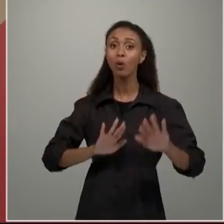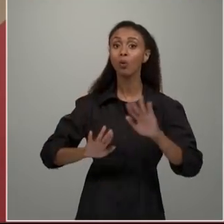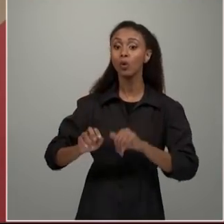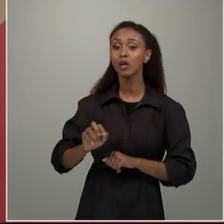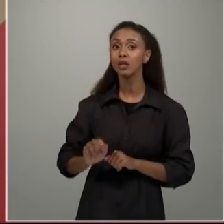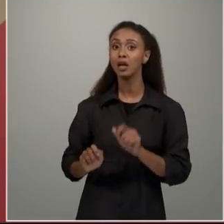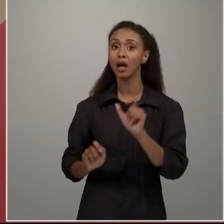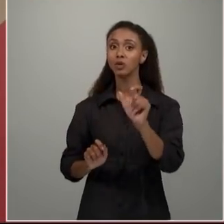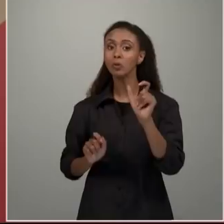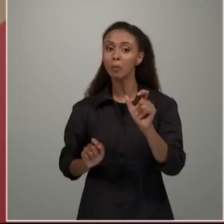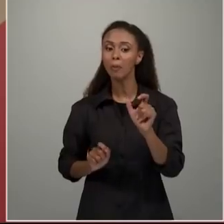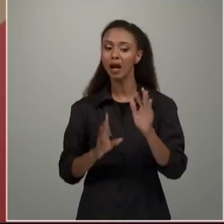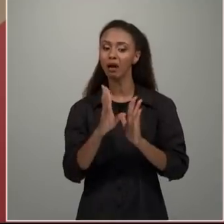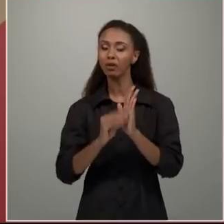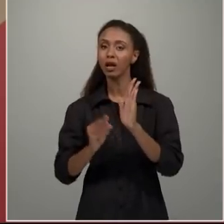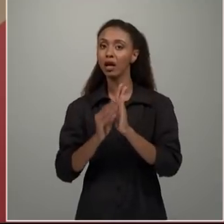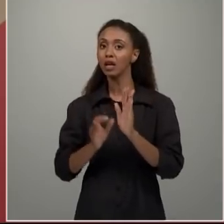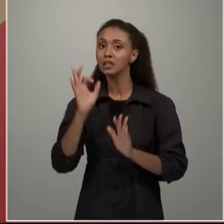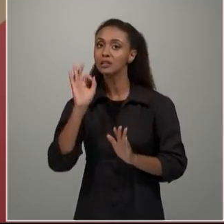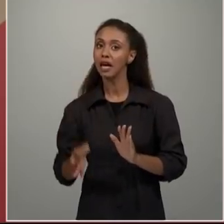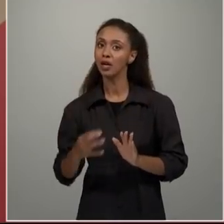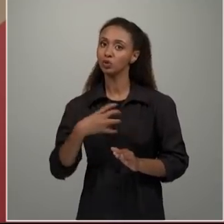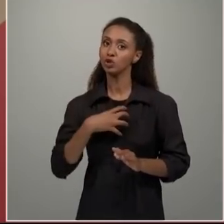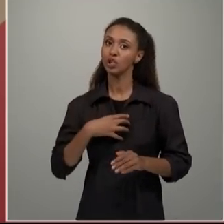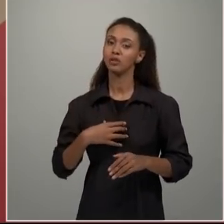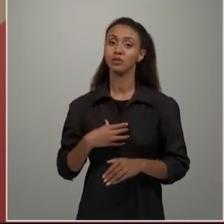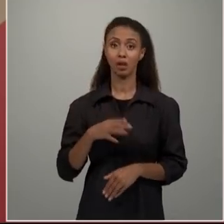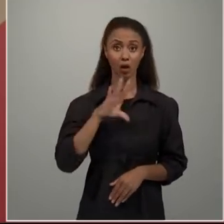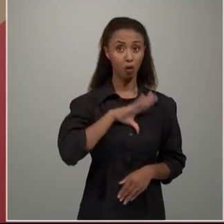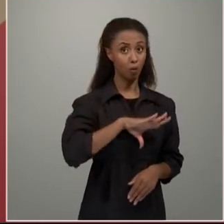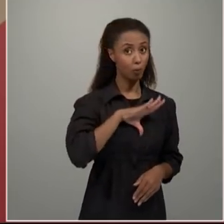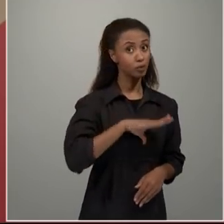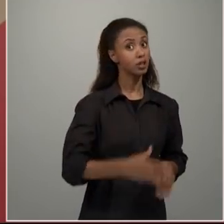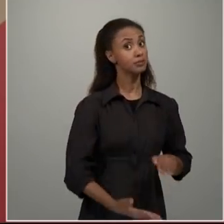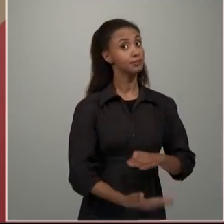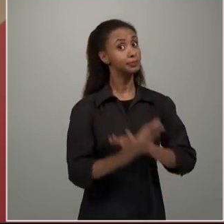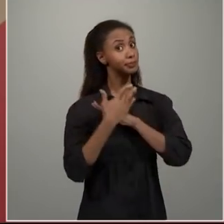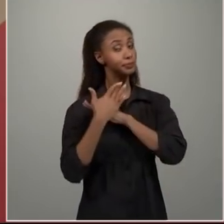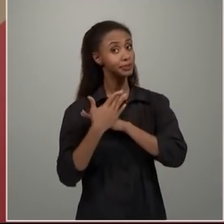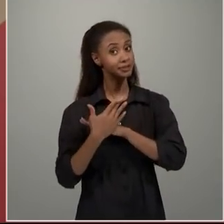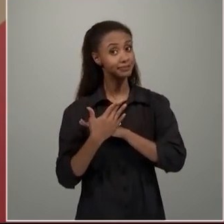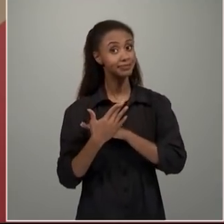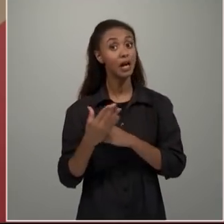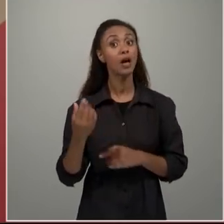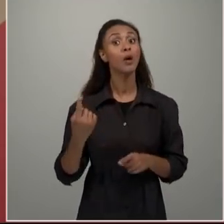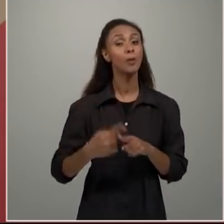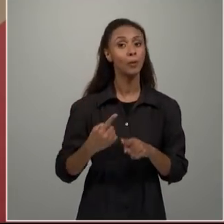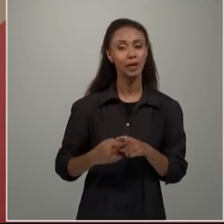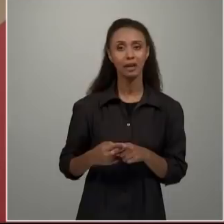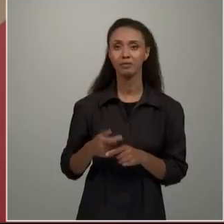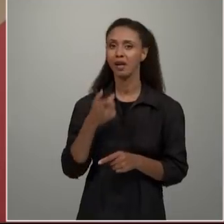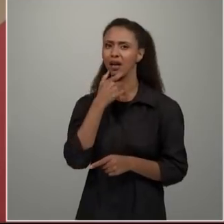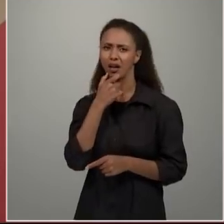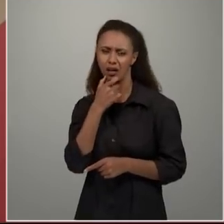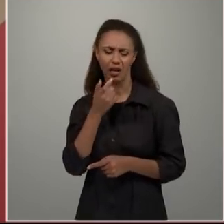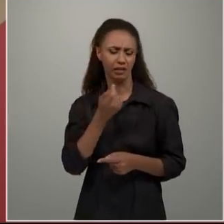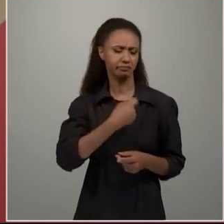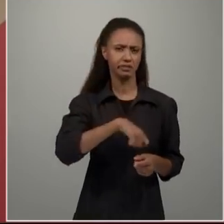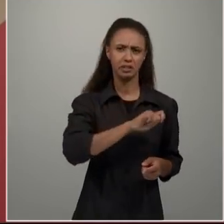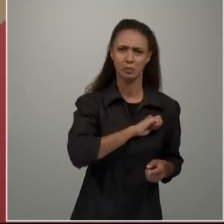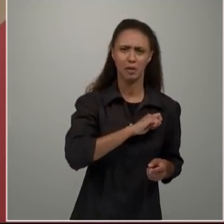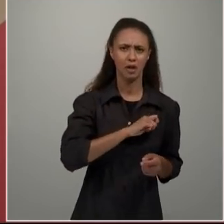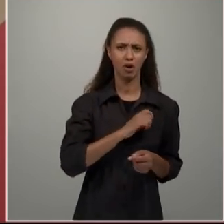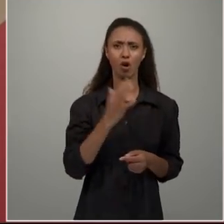que ajuda a língua portuguesa ajuda muito mais do que você imagina porque você vai no inglês caça ou no espanhol o francês